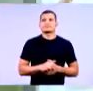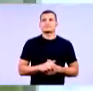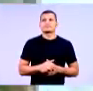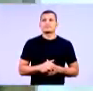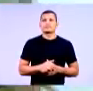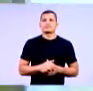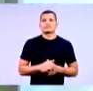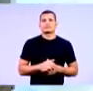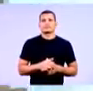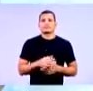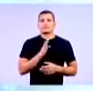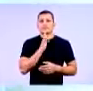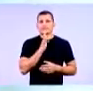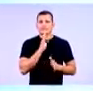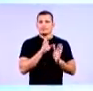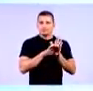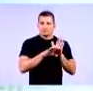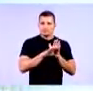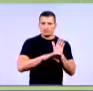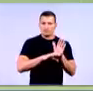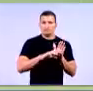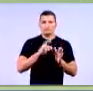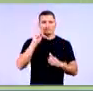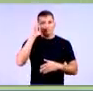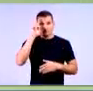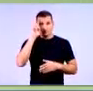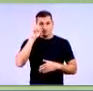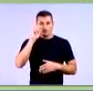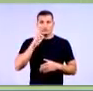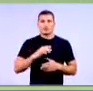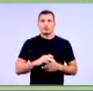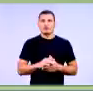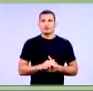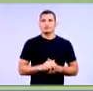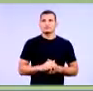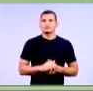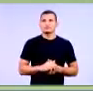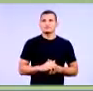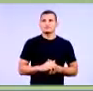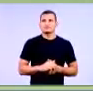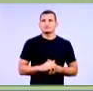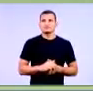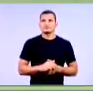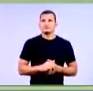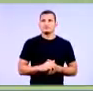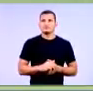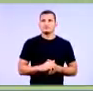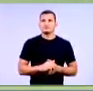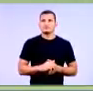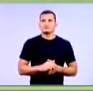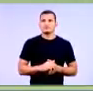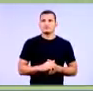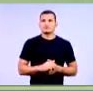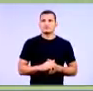gente conhecer o conceito, relembrar. E aí, a gente não pode esquecer que toda